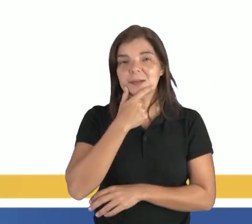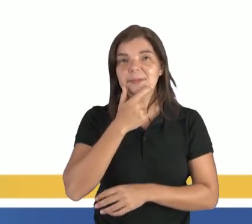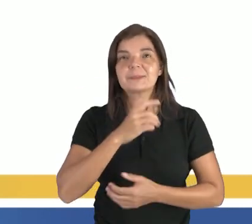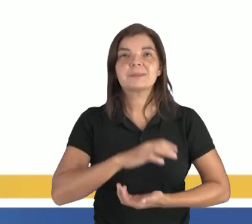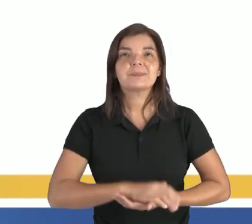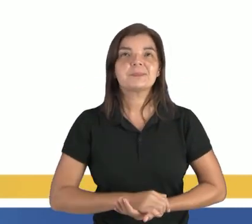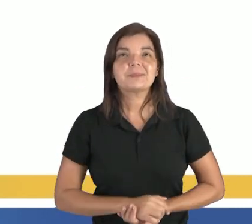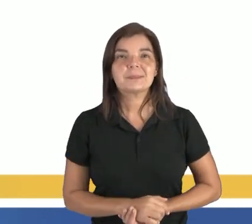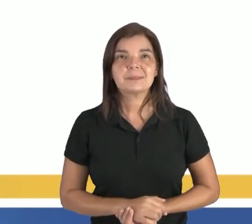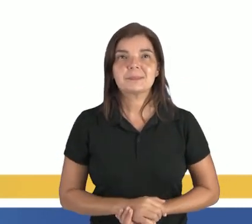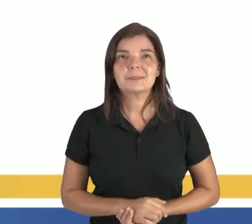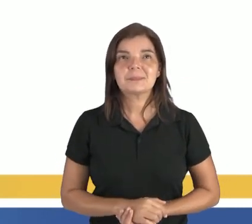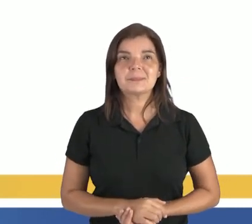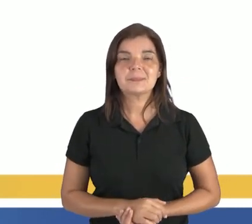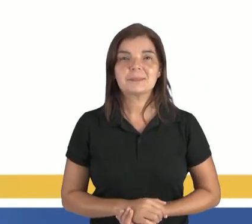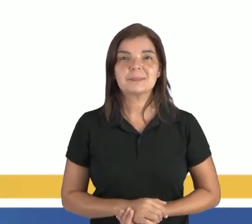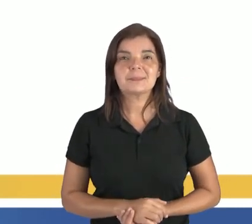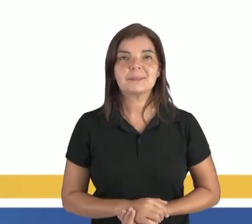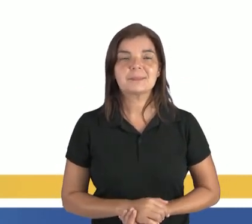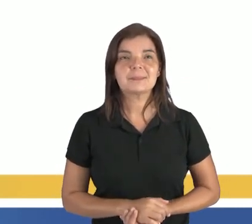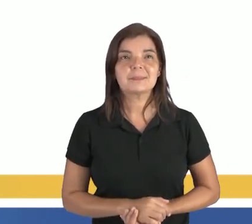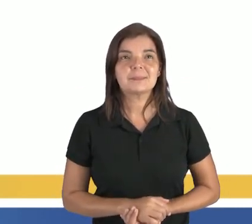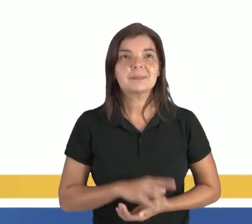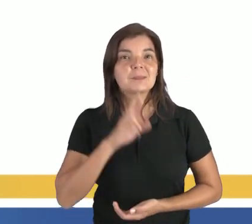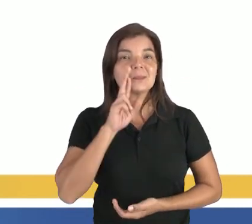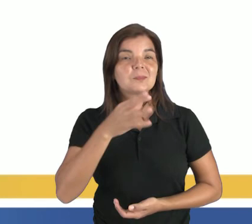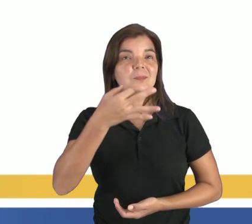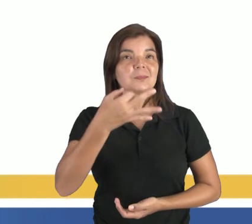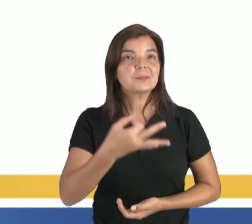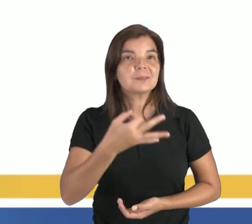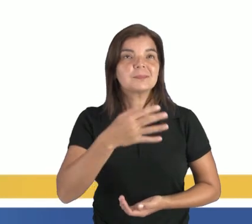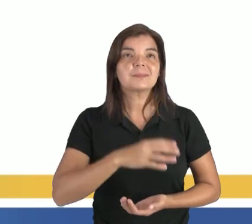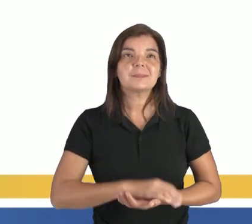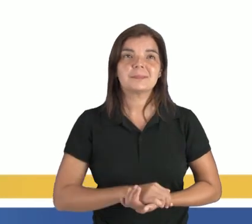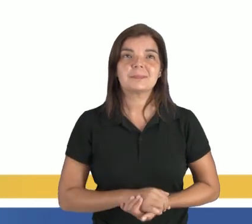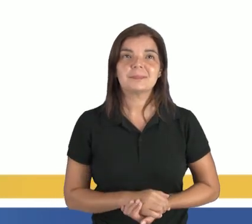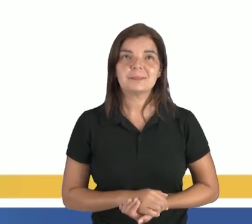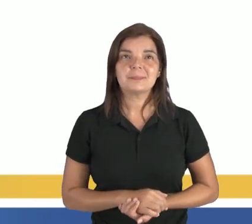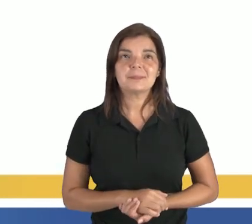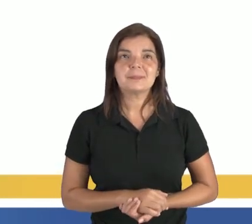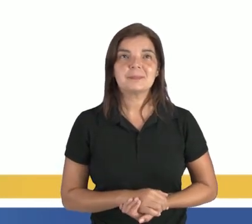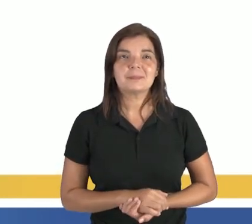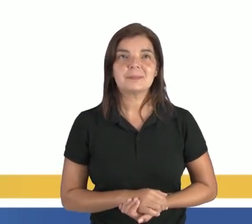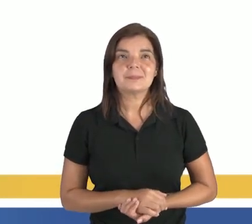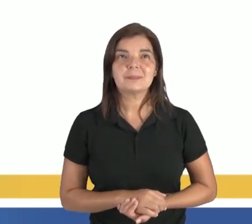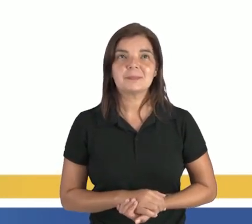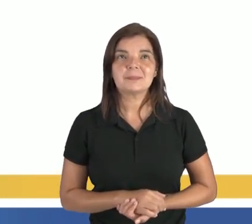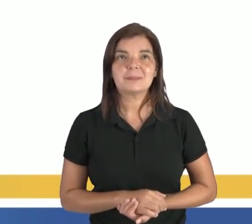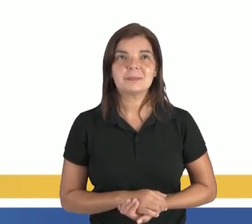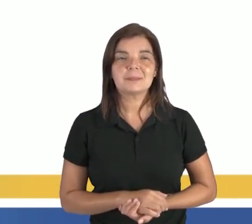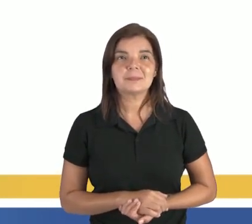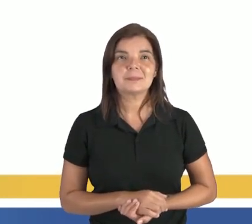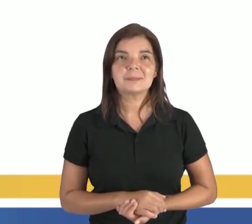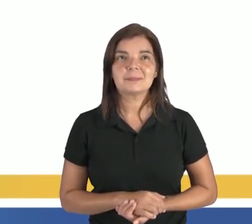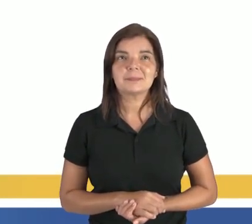absolutely, mainly, or extremely right about not attending her son's